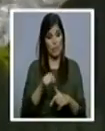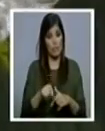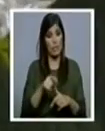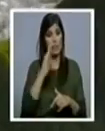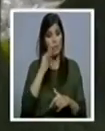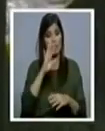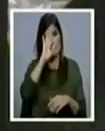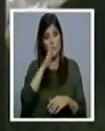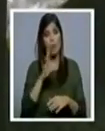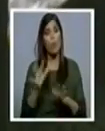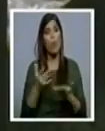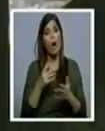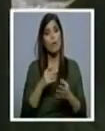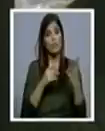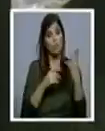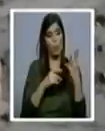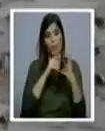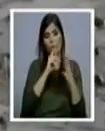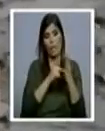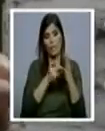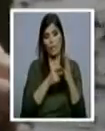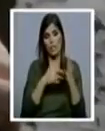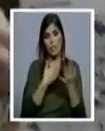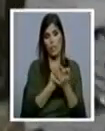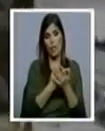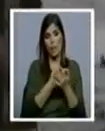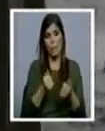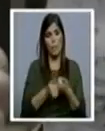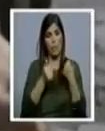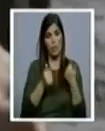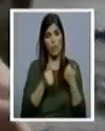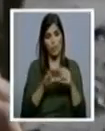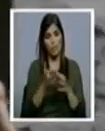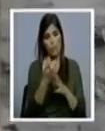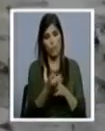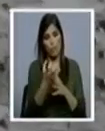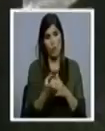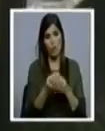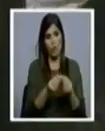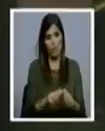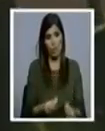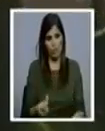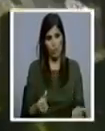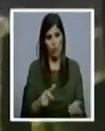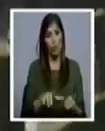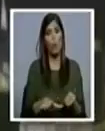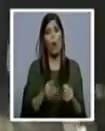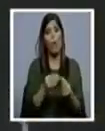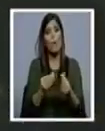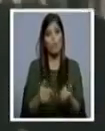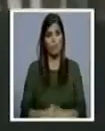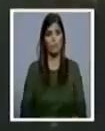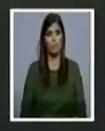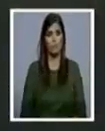procuram saber é qual destas 4 técnicas promove uma maior retenção de sedimentos na zona